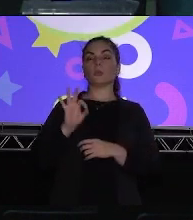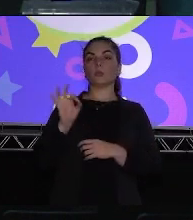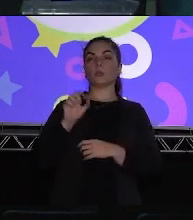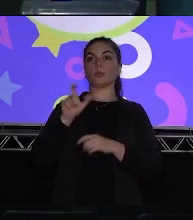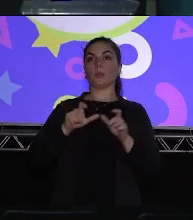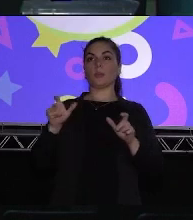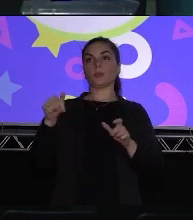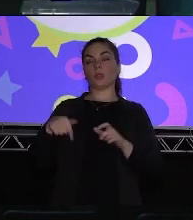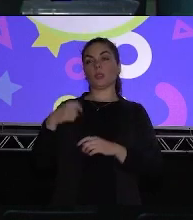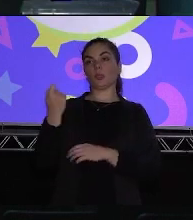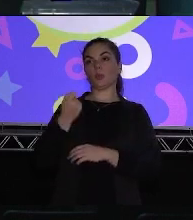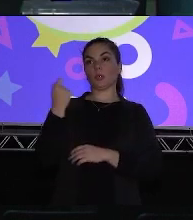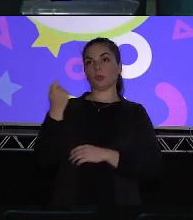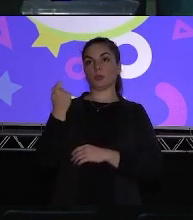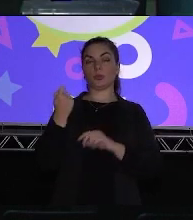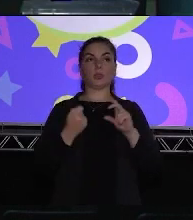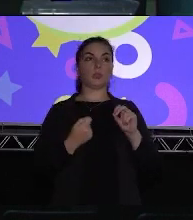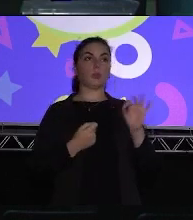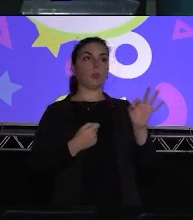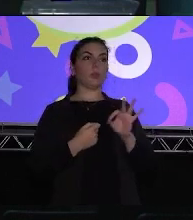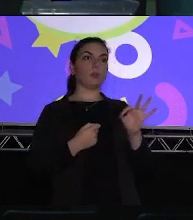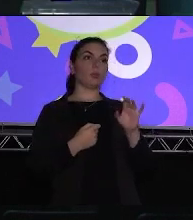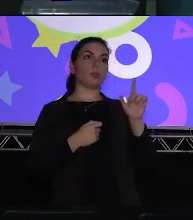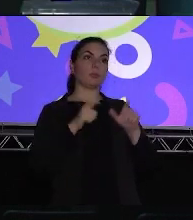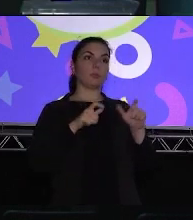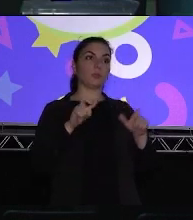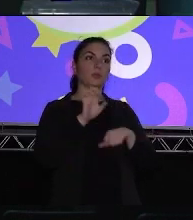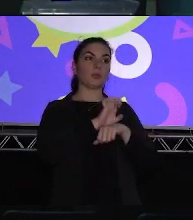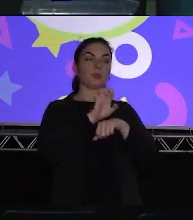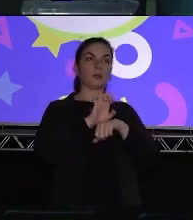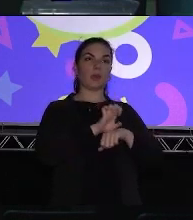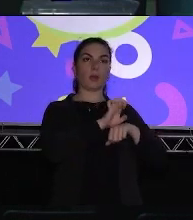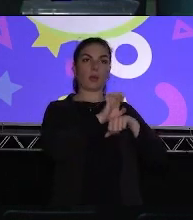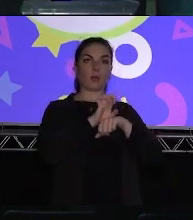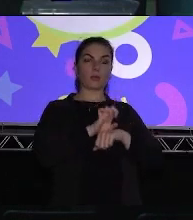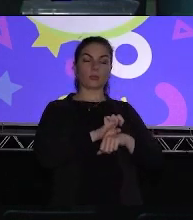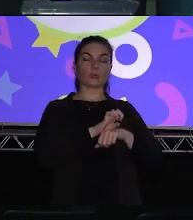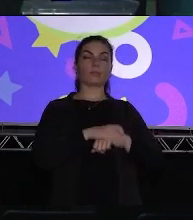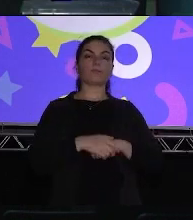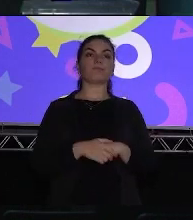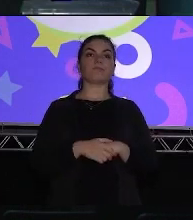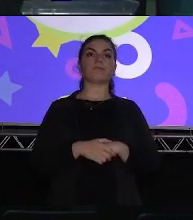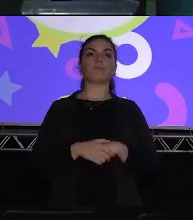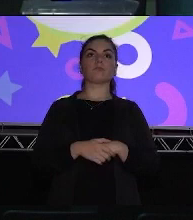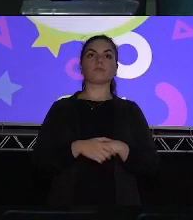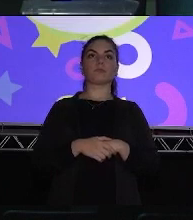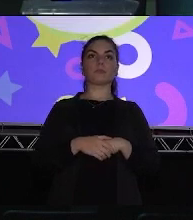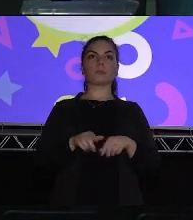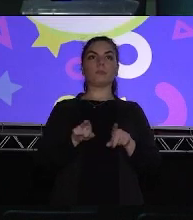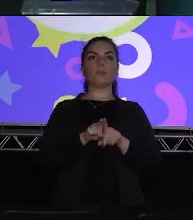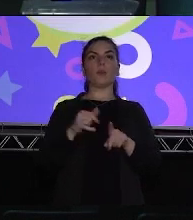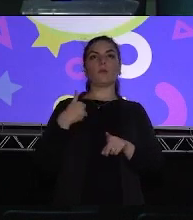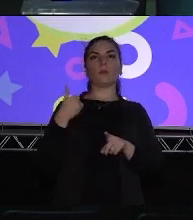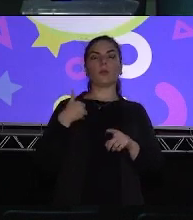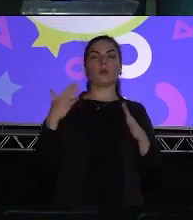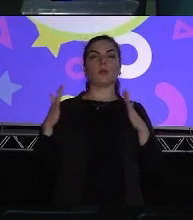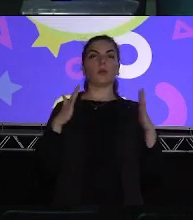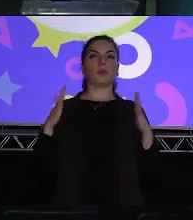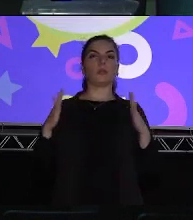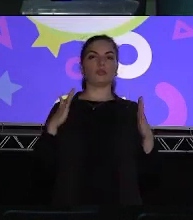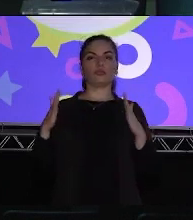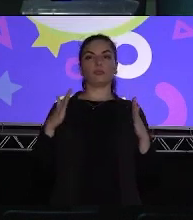pessoas do Rio Grande do Sul e os outros 50% pessoas de outros estados. A gente teve a faixa etária